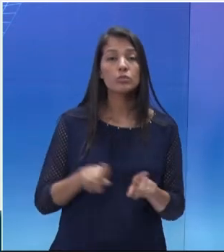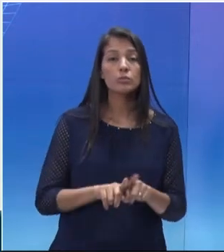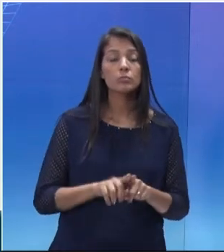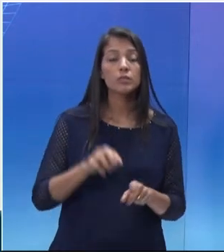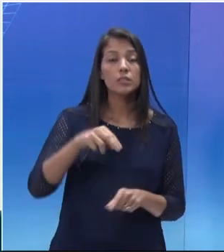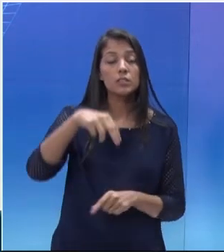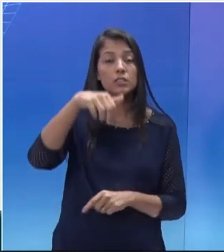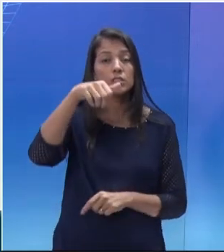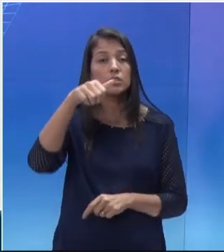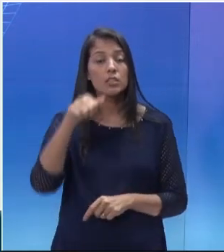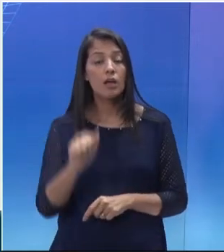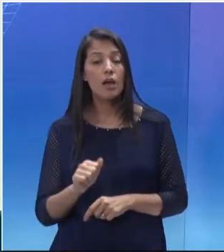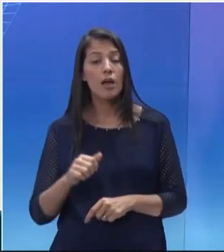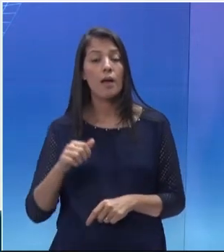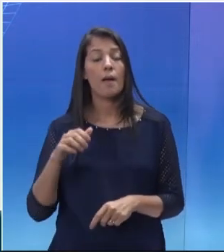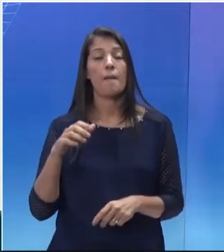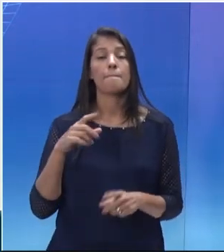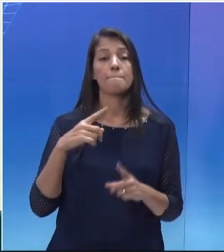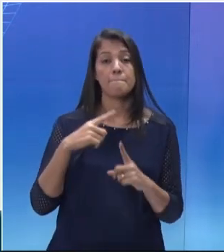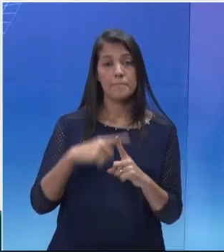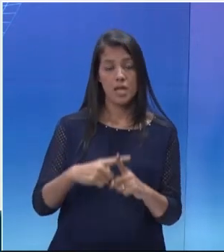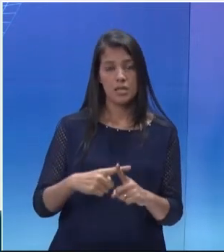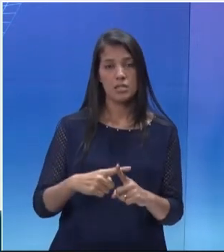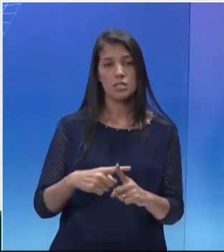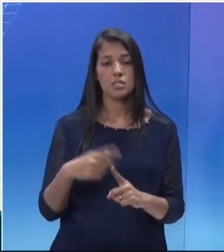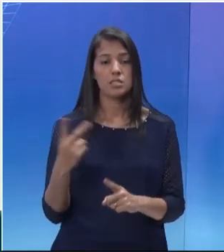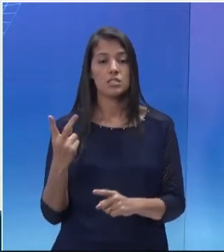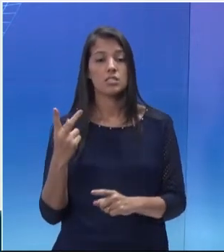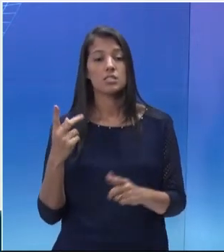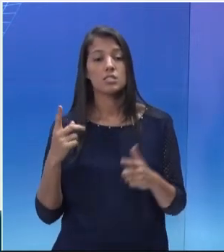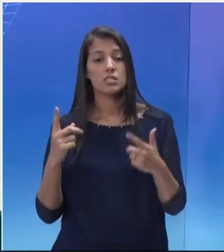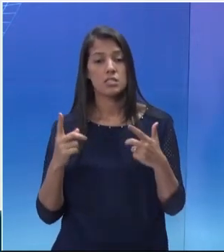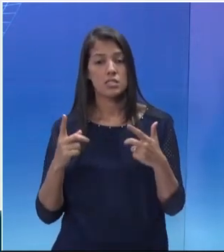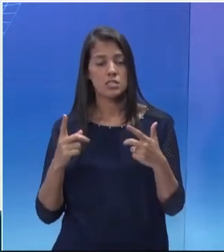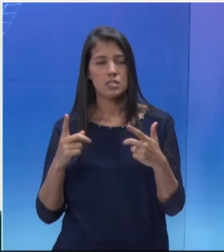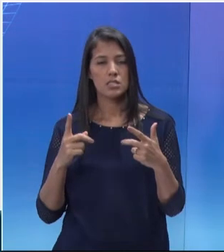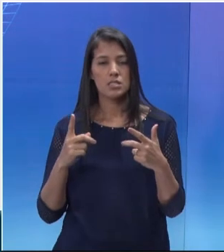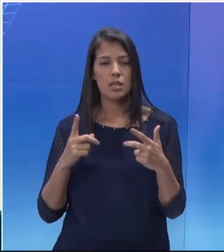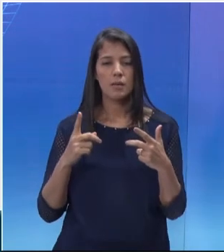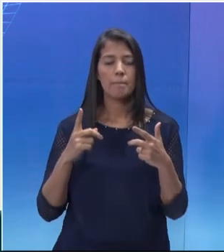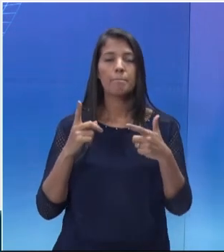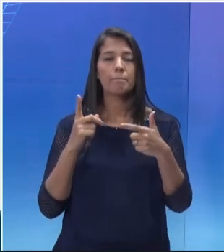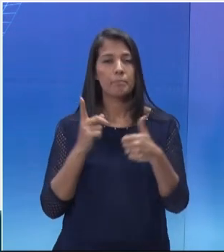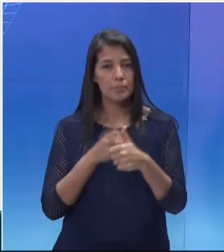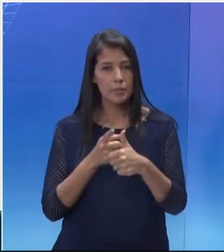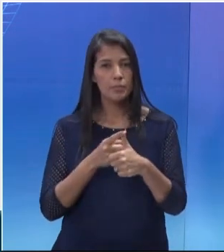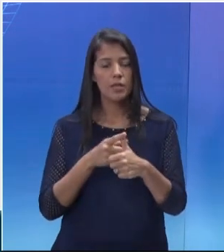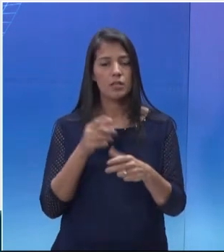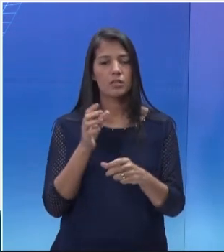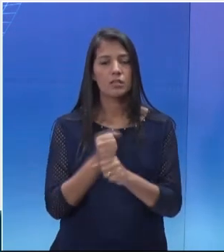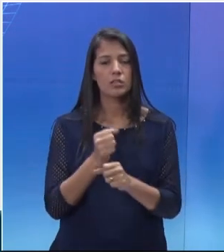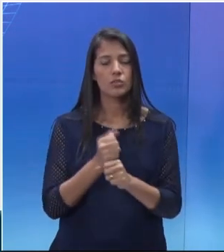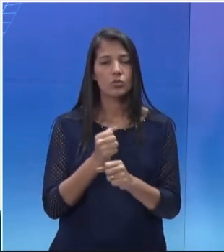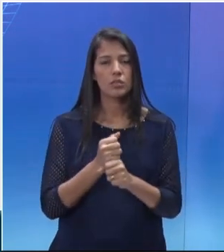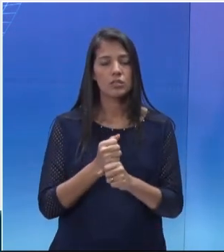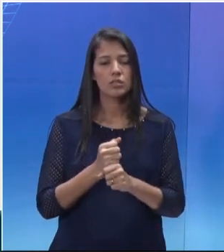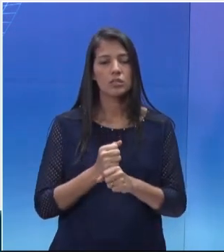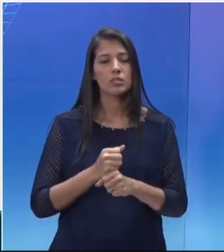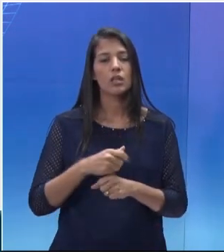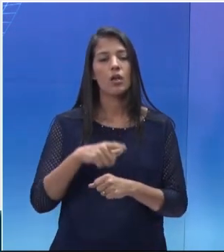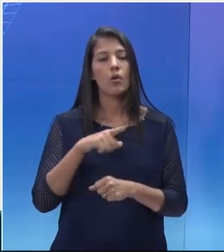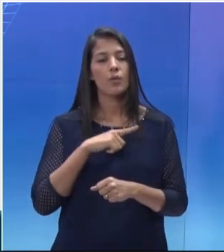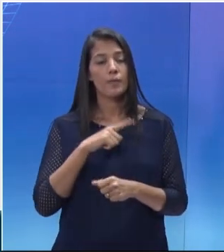dos produtos, nós temos o Na+, da primeira equação, o OH- da segunda equação, o